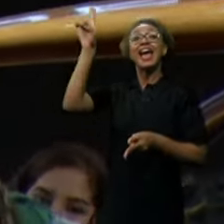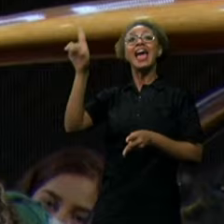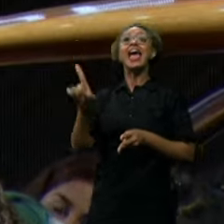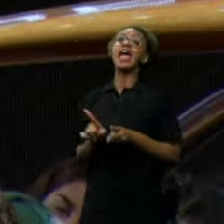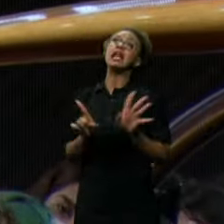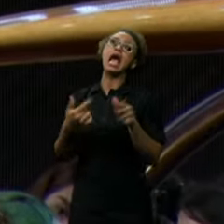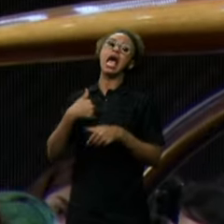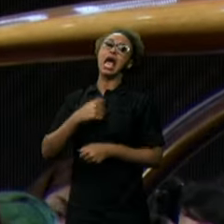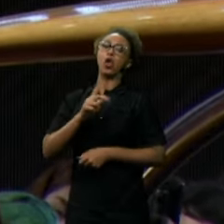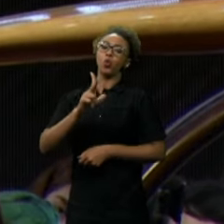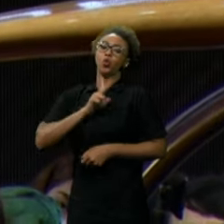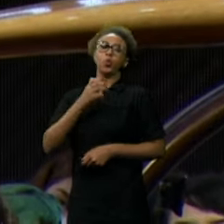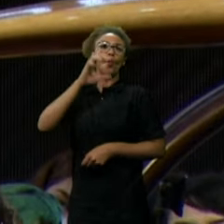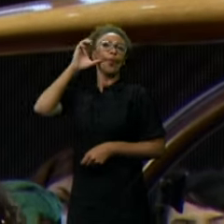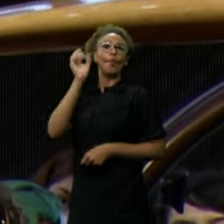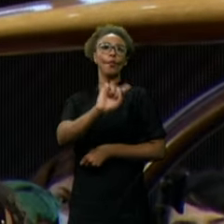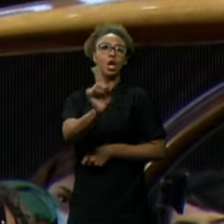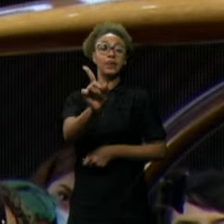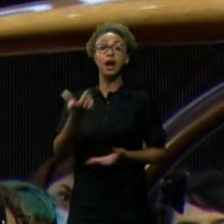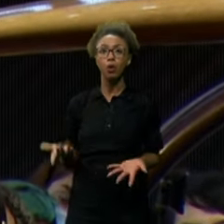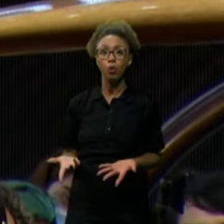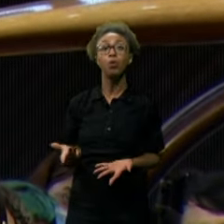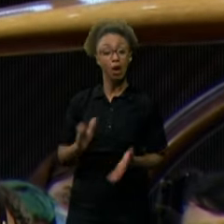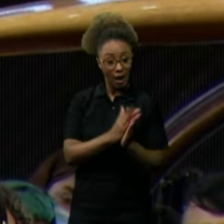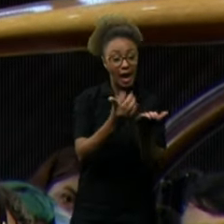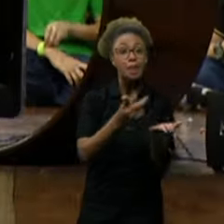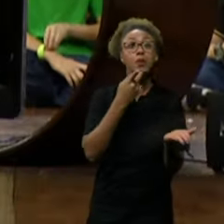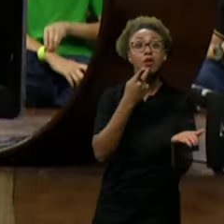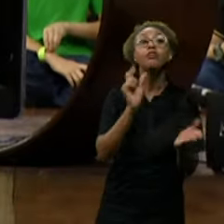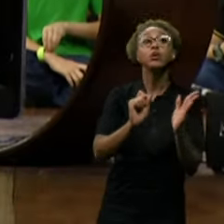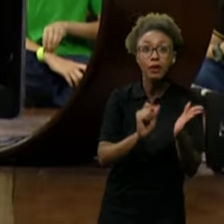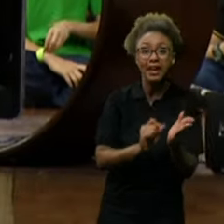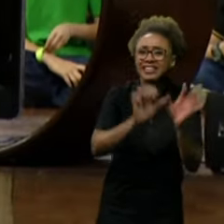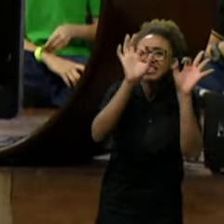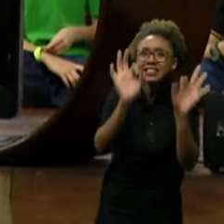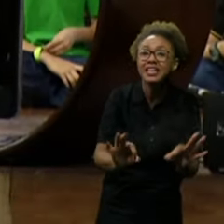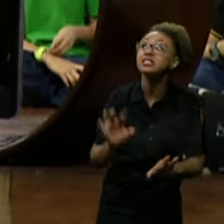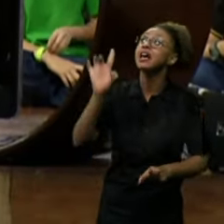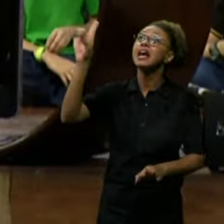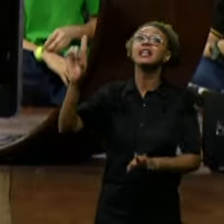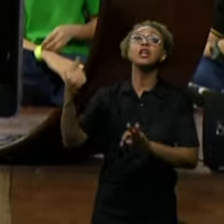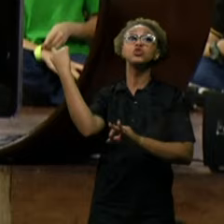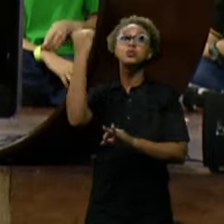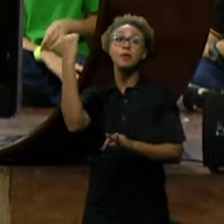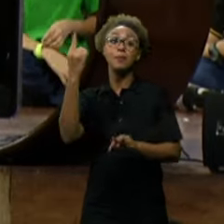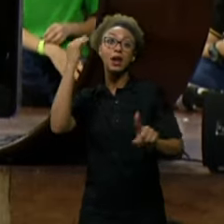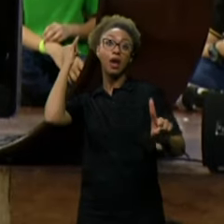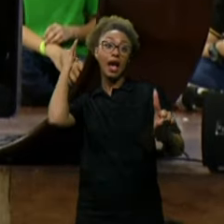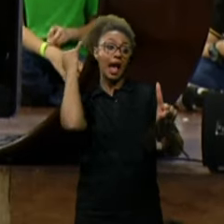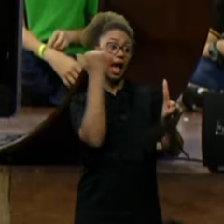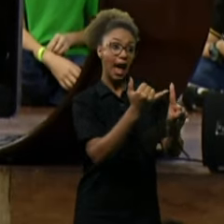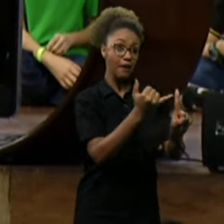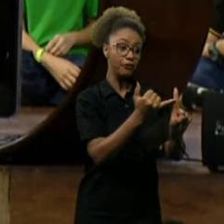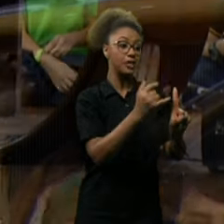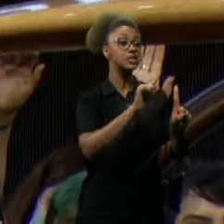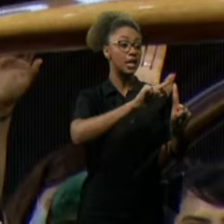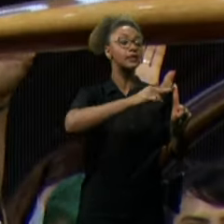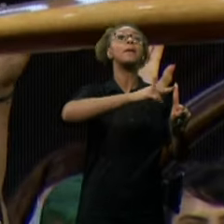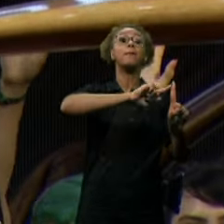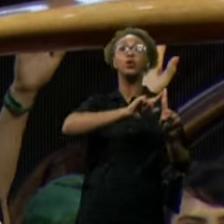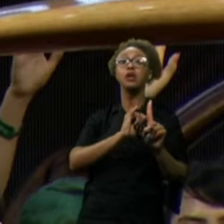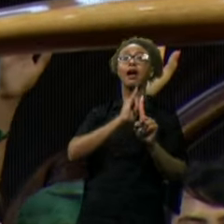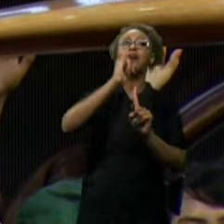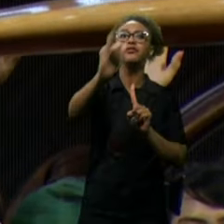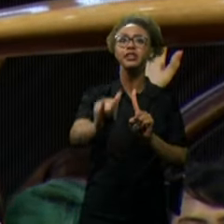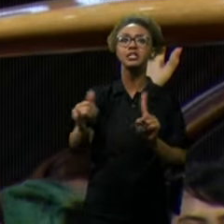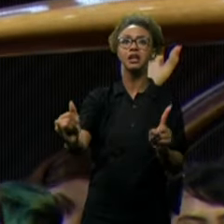que ele vai fazer só para ele pelo contrário a palavra de Deus Garante que ele não faz nada sem antes de cabelo aos seus santos profetas não é porque